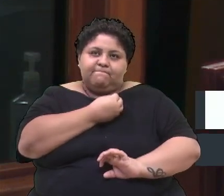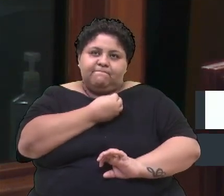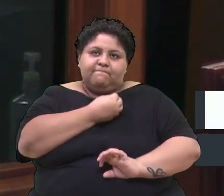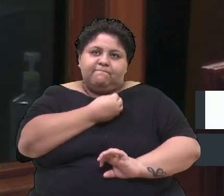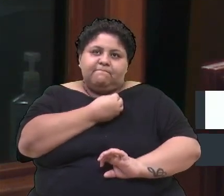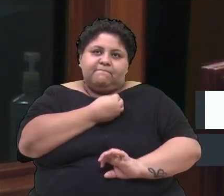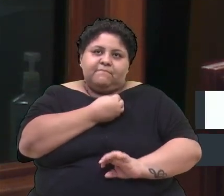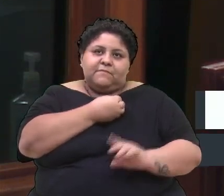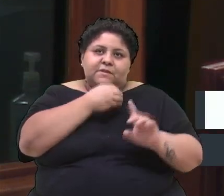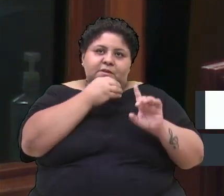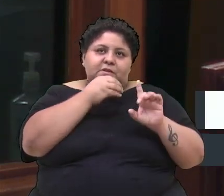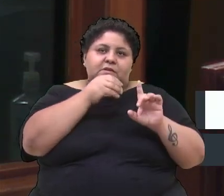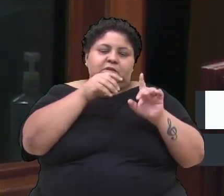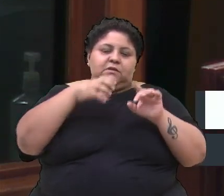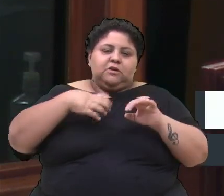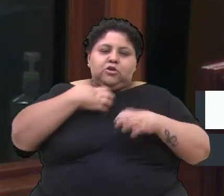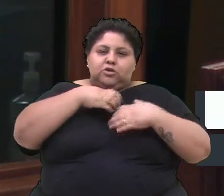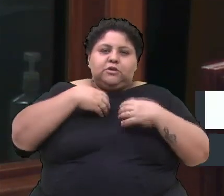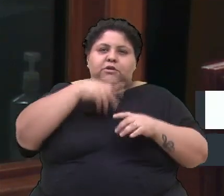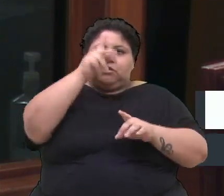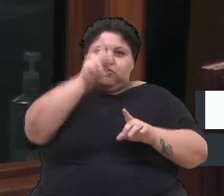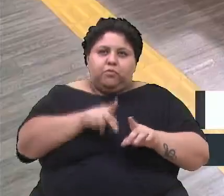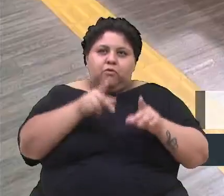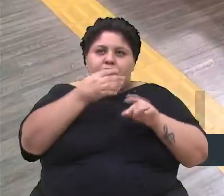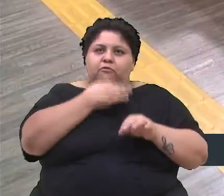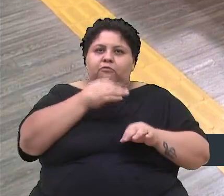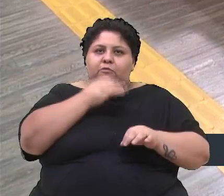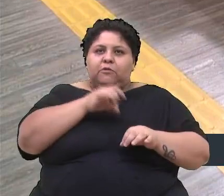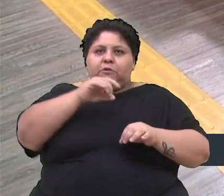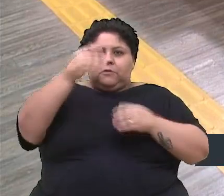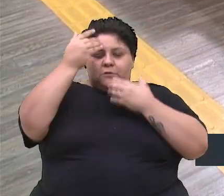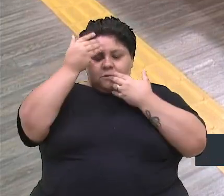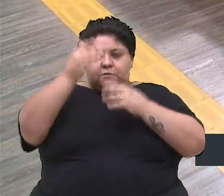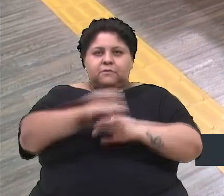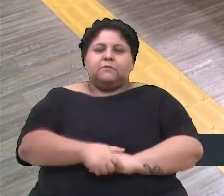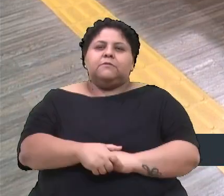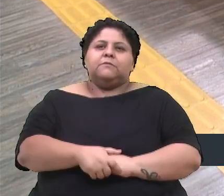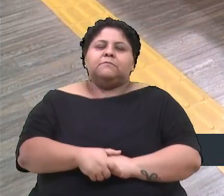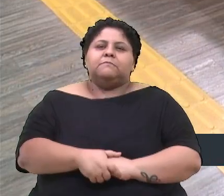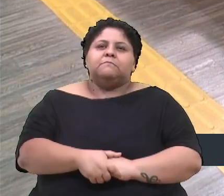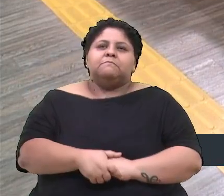de Caxias do Sul. Era isso, meu muito obrigado. Obrigado, Cadore, pela parceria.